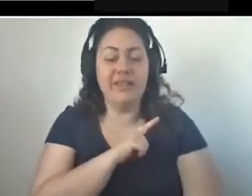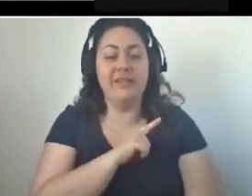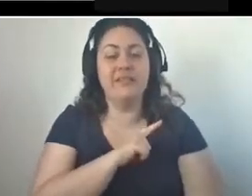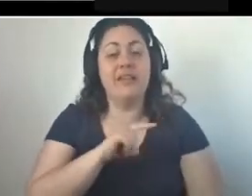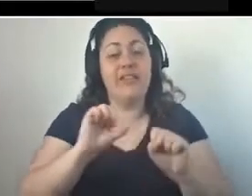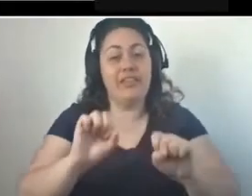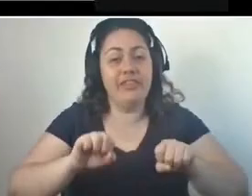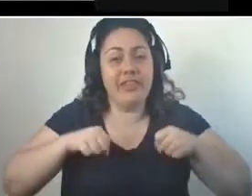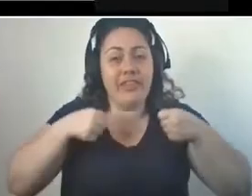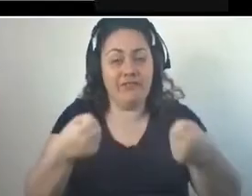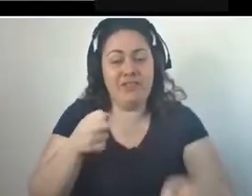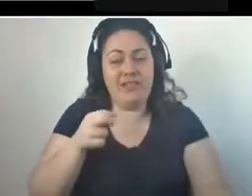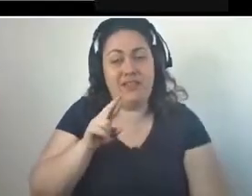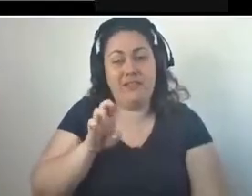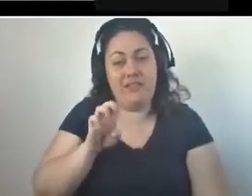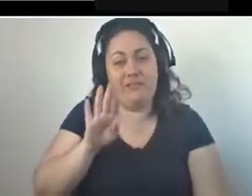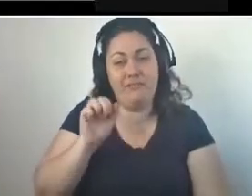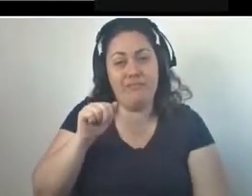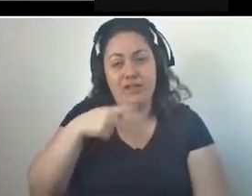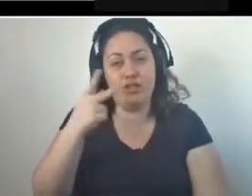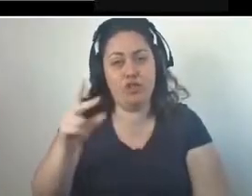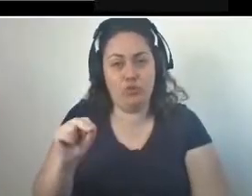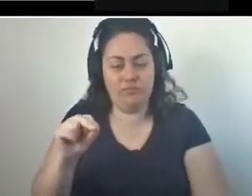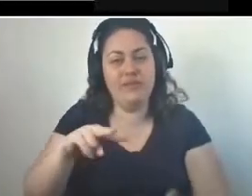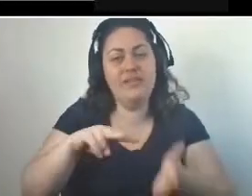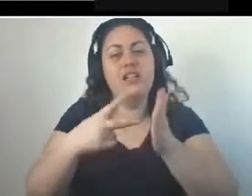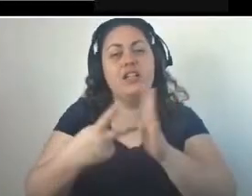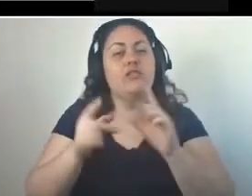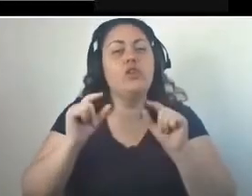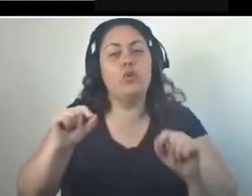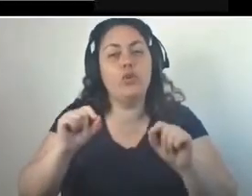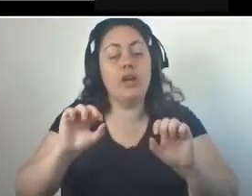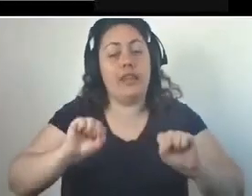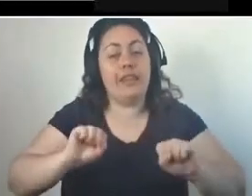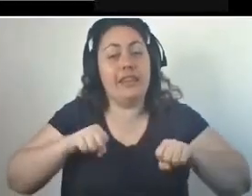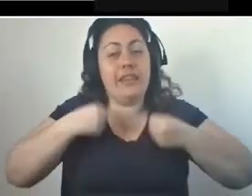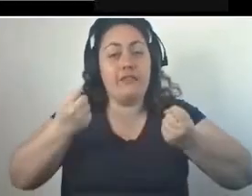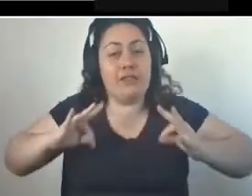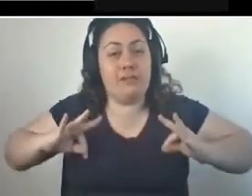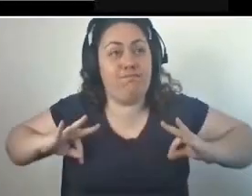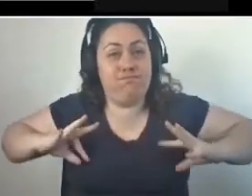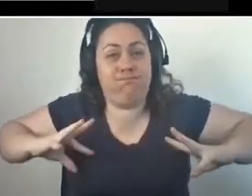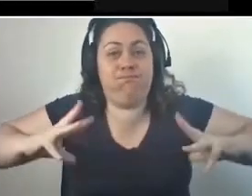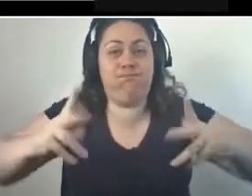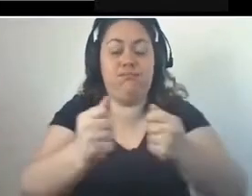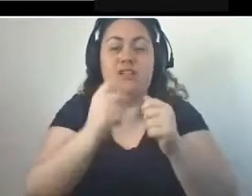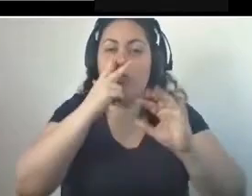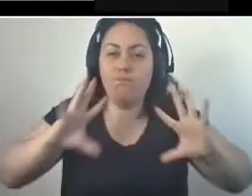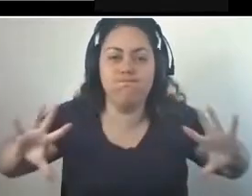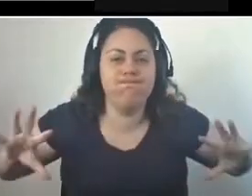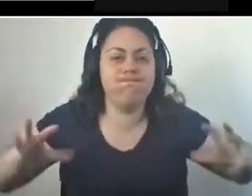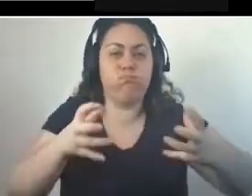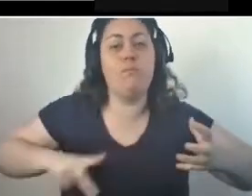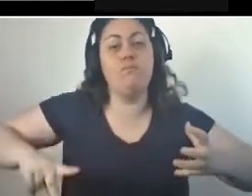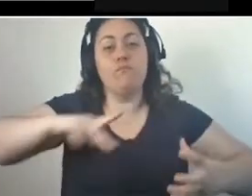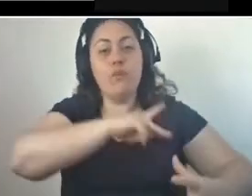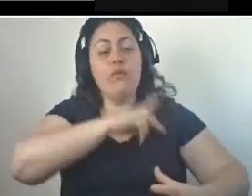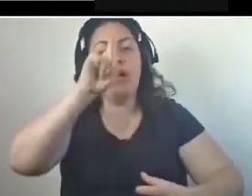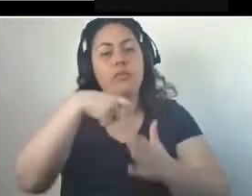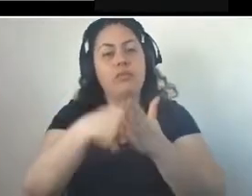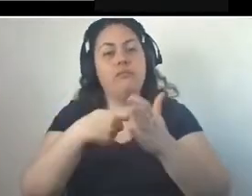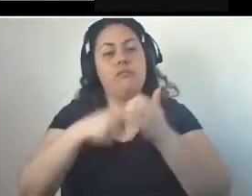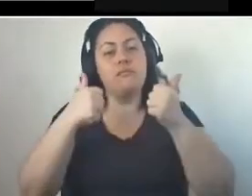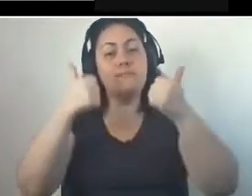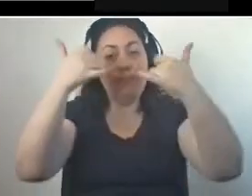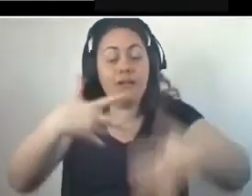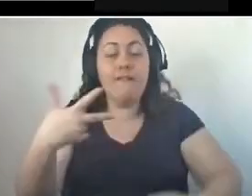explicar vacinação, né? E a imunidade, então, de rebanho é isso. Se tu não deixar a infecção natural, as pessoas vão